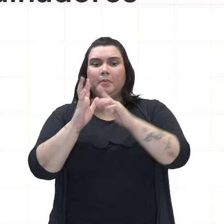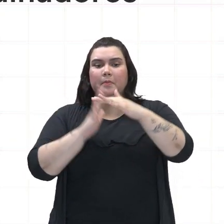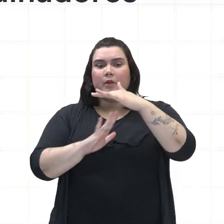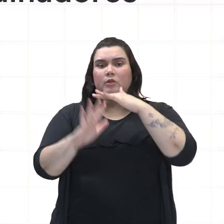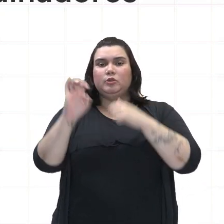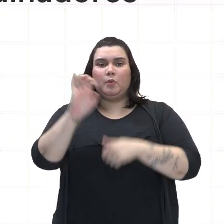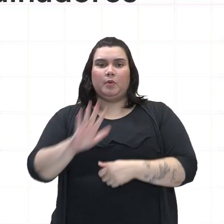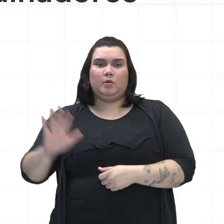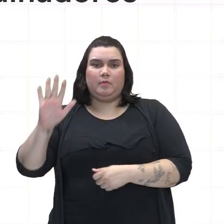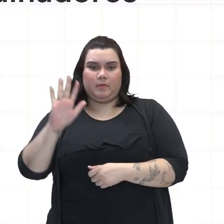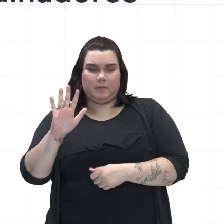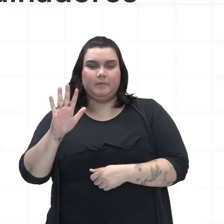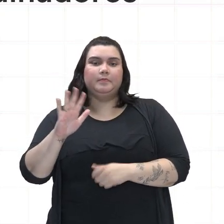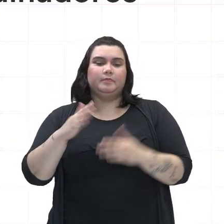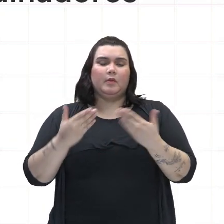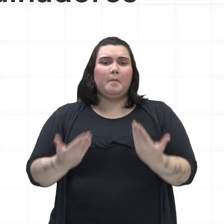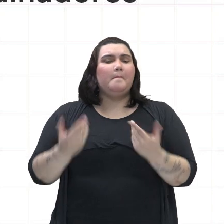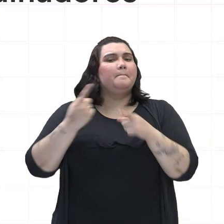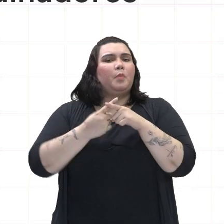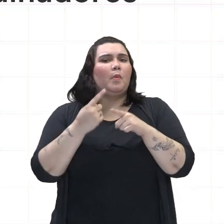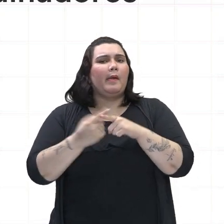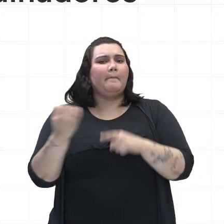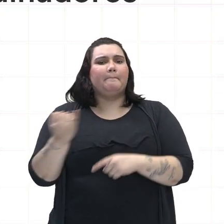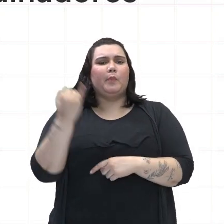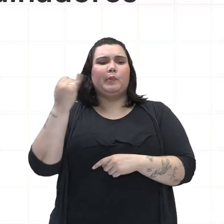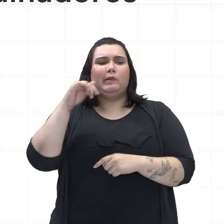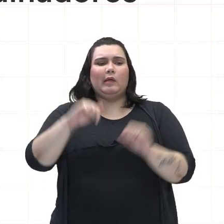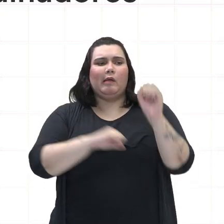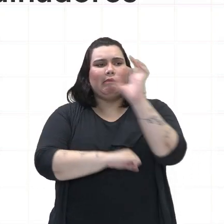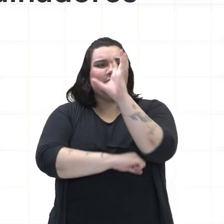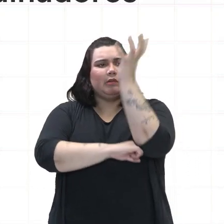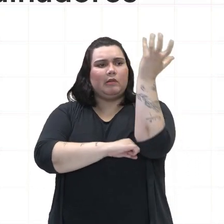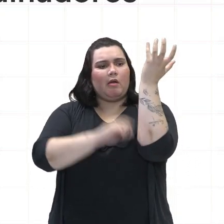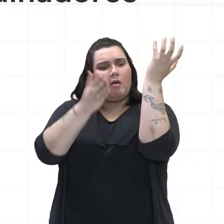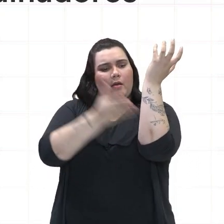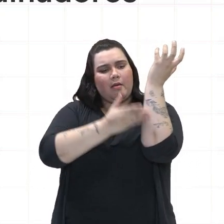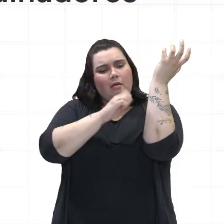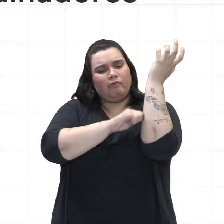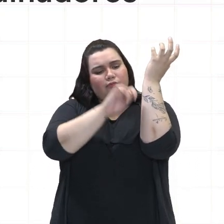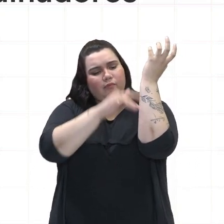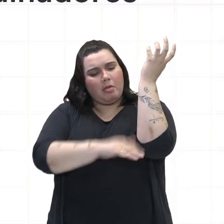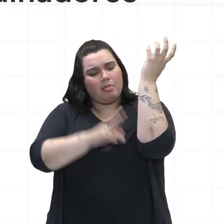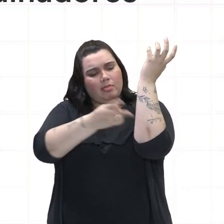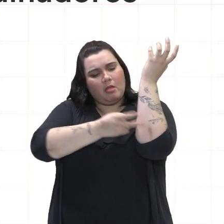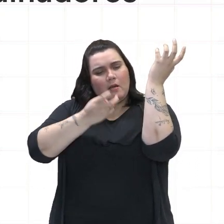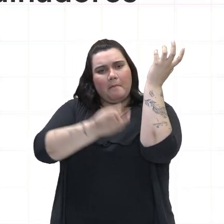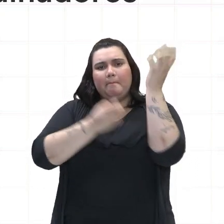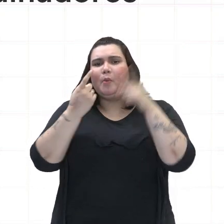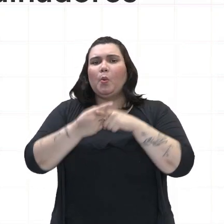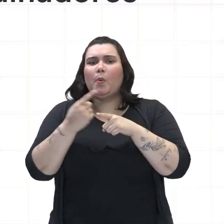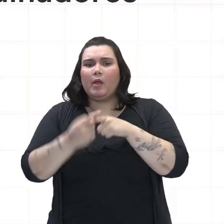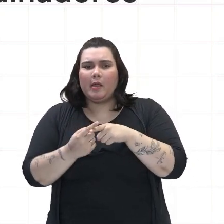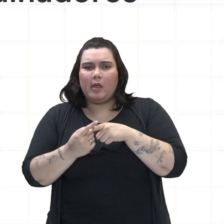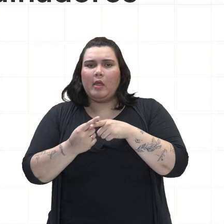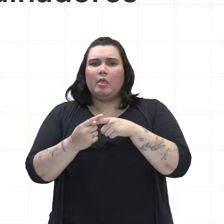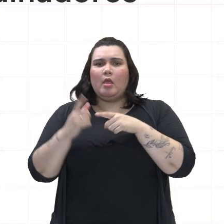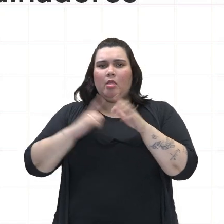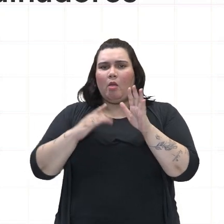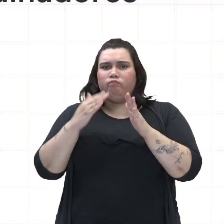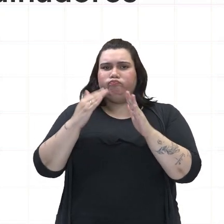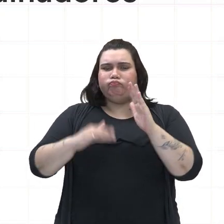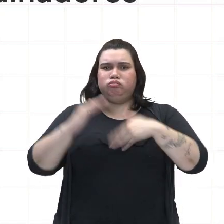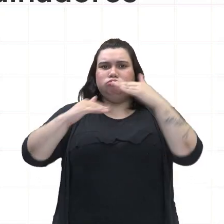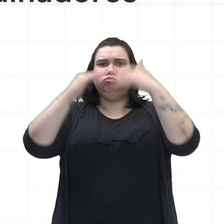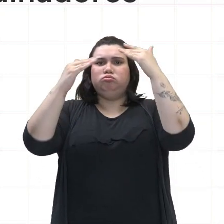tão importante o processo de extração desse látex? Por que a demanda se tornou tão alta? Por que se voltou os